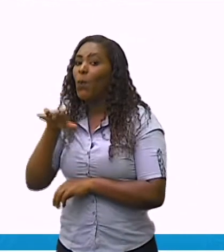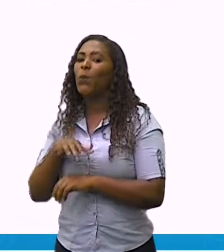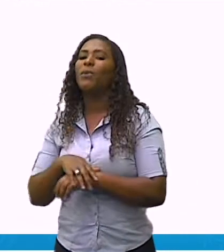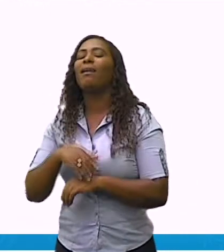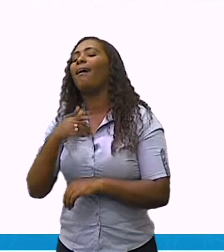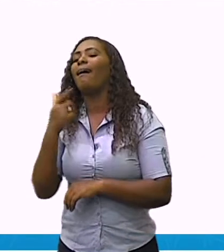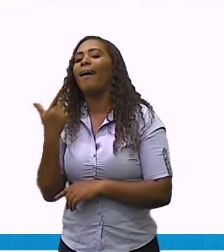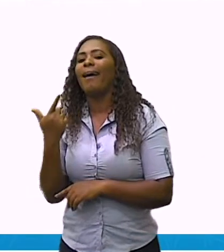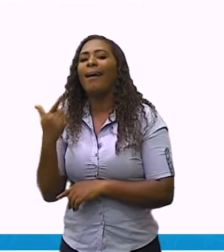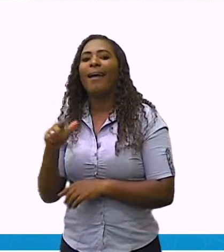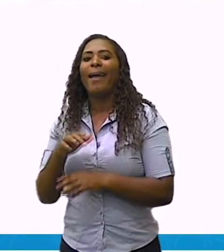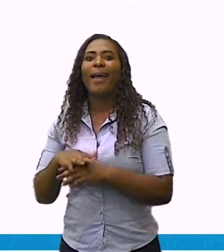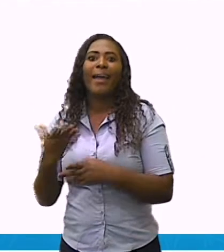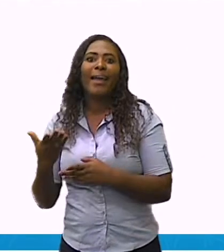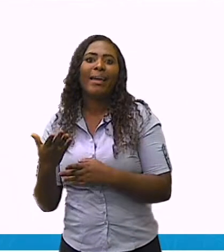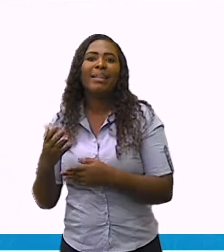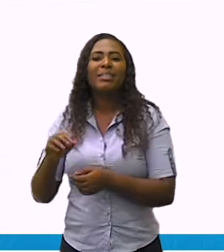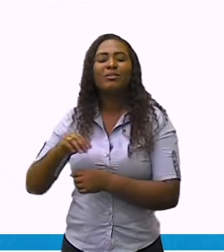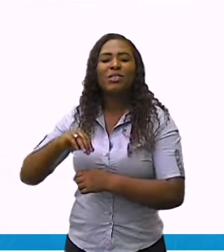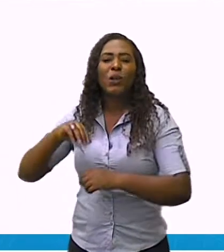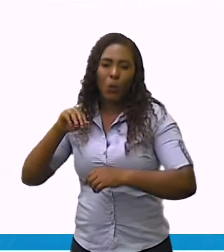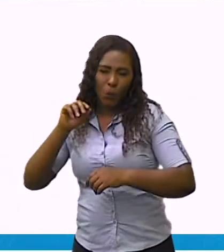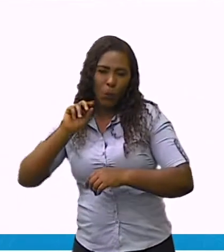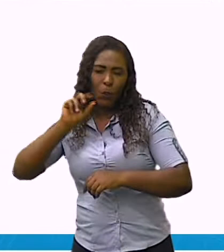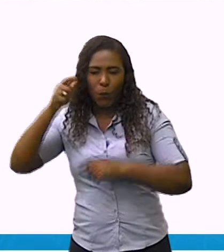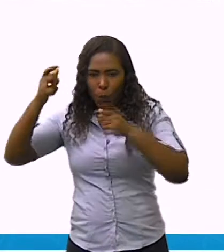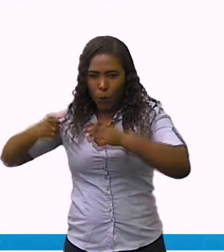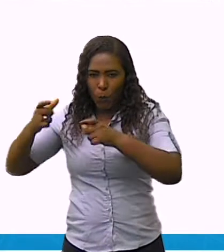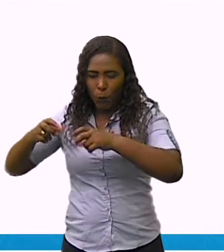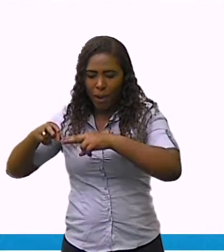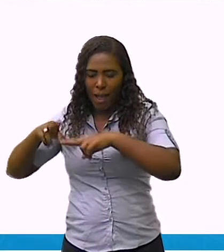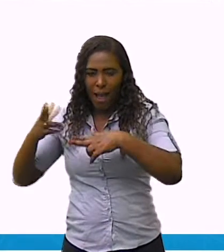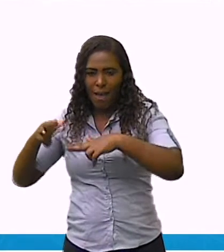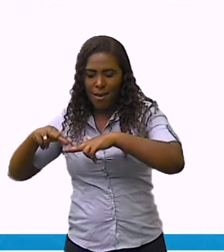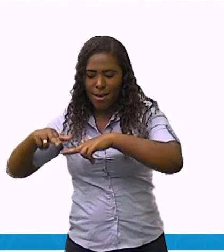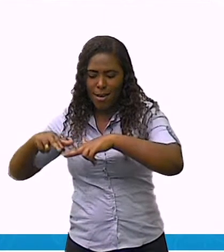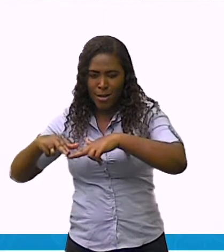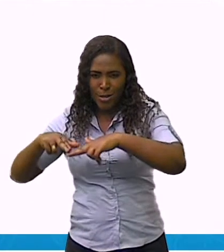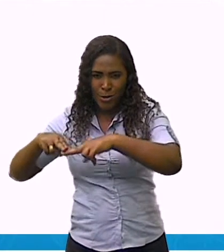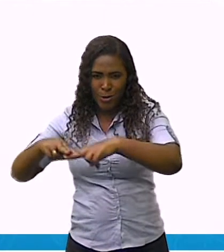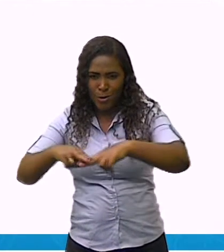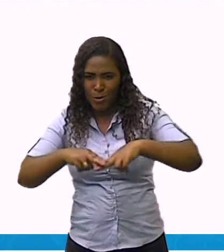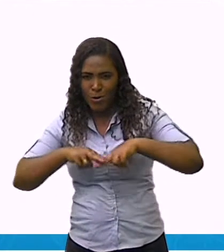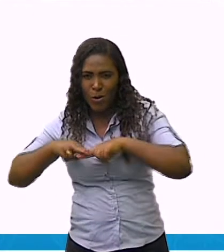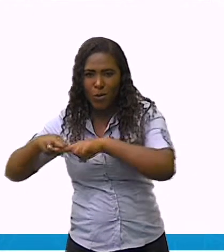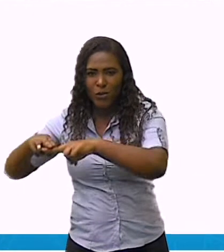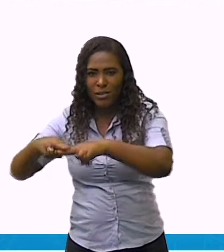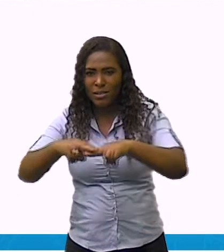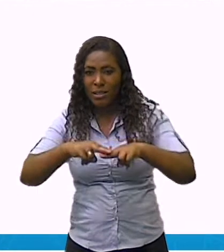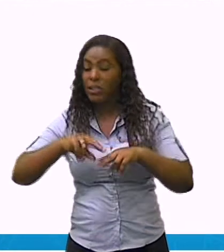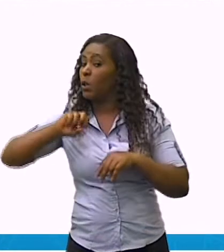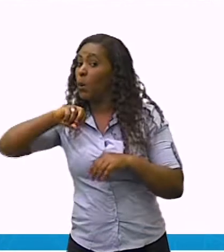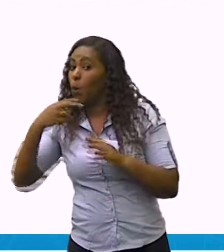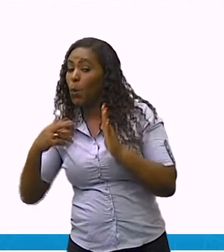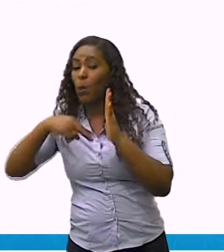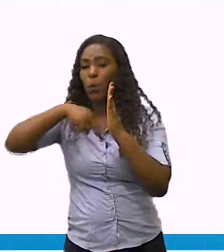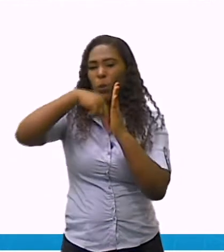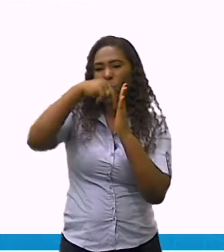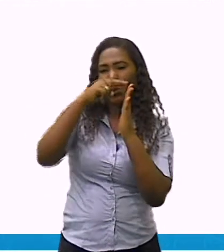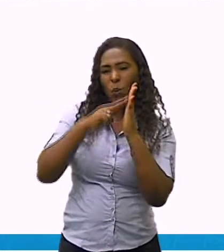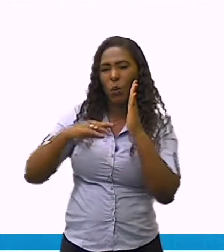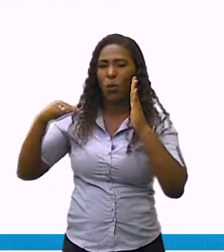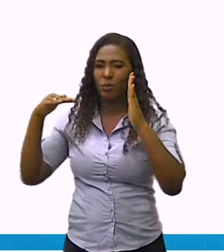ambiente natural da Nova Zelândia, com uma lagoa sobre uma região montanhosa, coberta